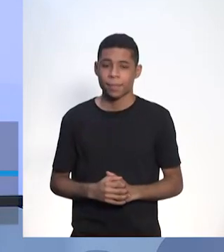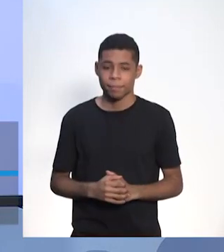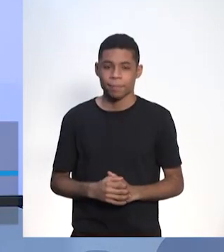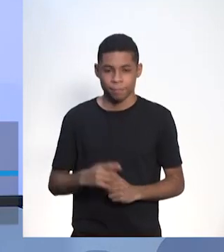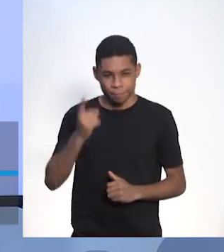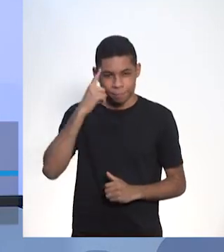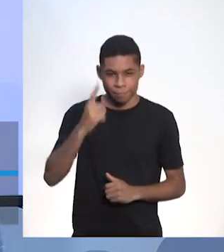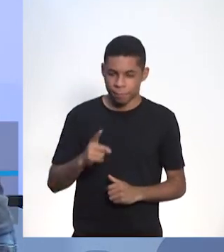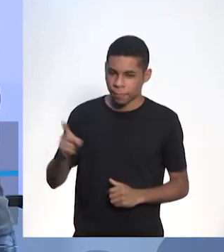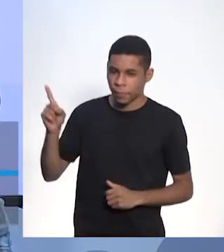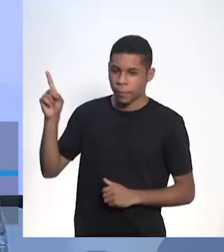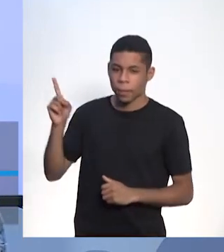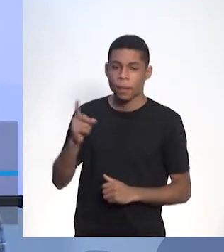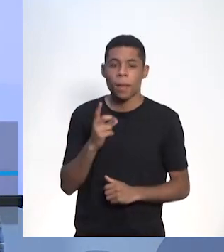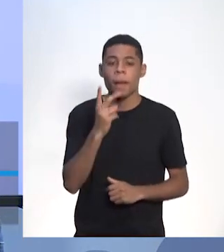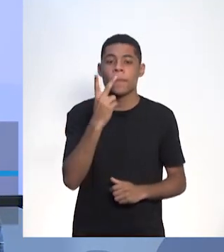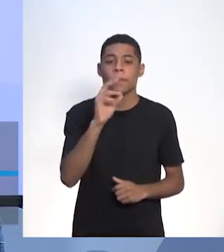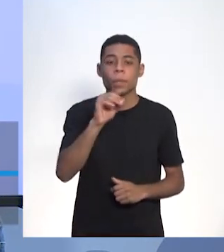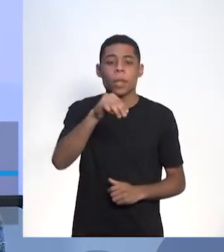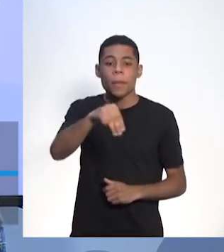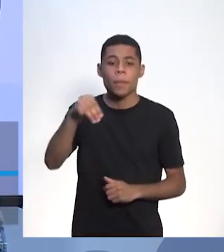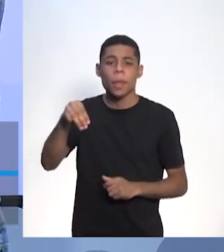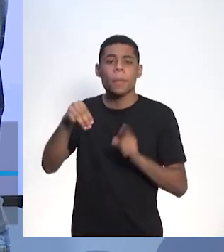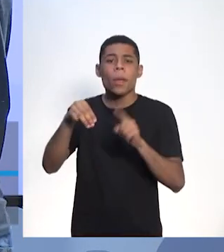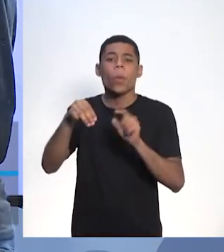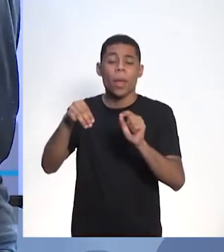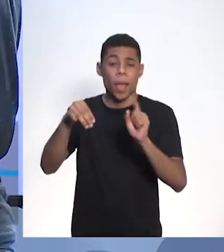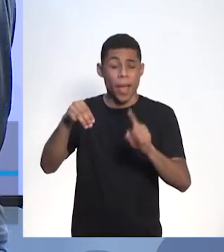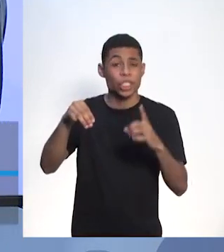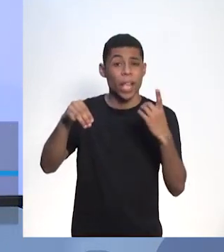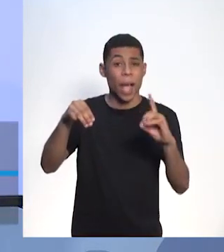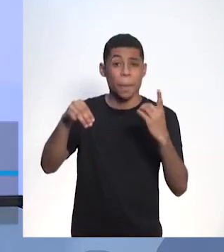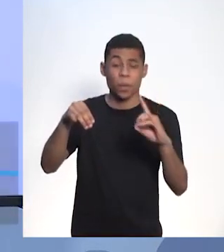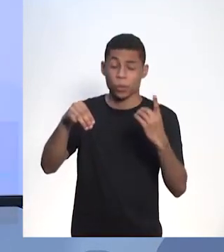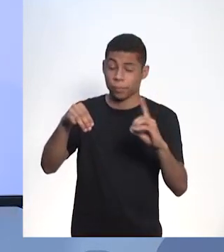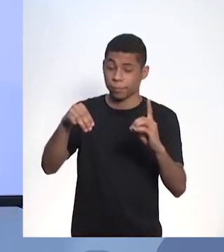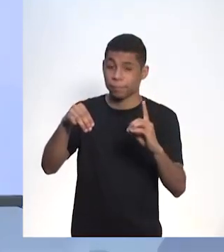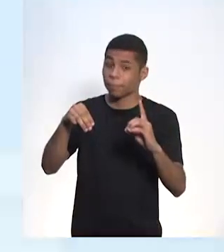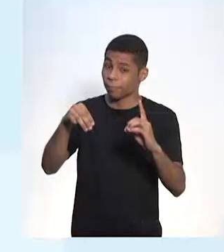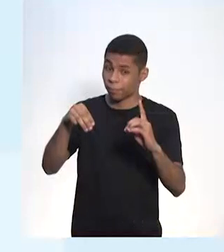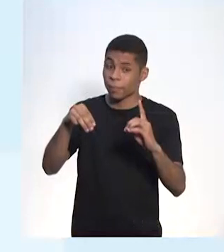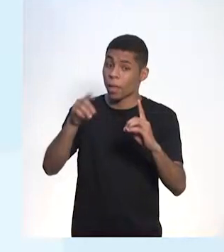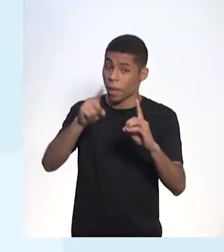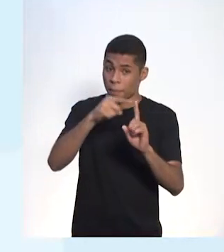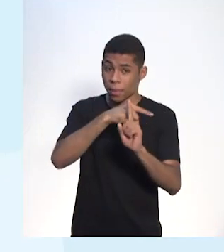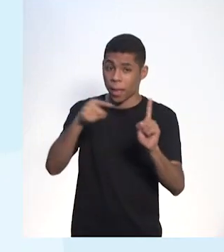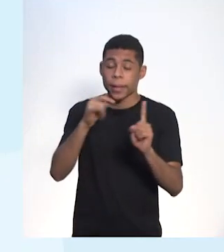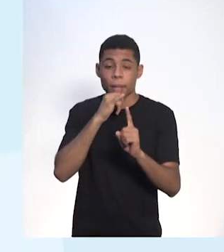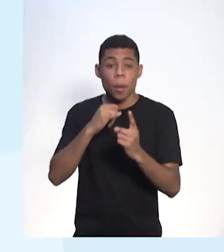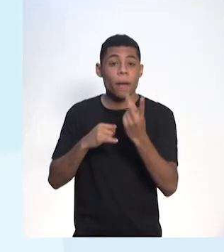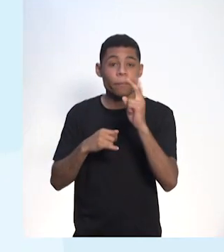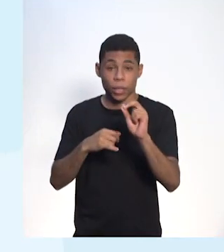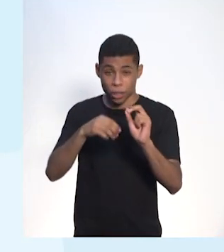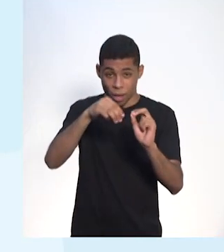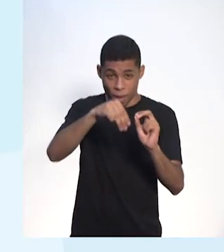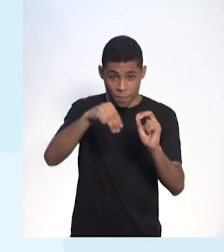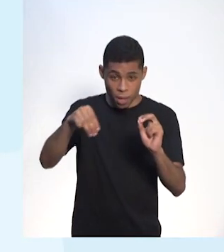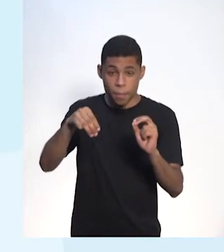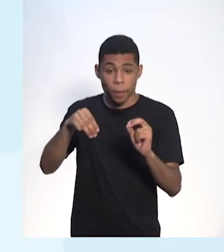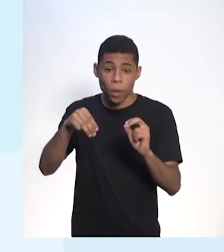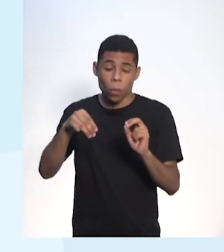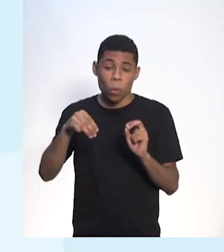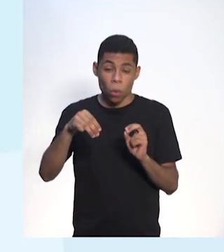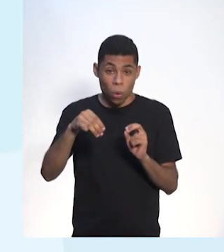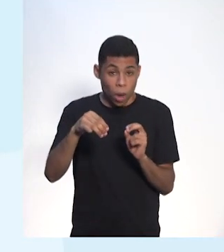20 milímetros aqui é o diâmetro. Então, é a metade, né? Se o diâmetro é 20 milímetros, então o